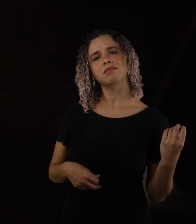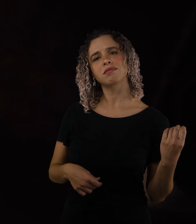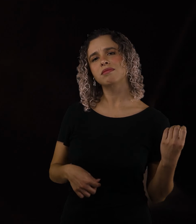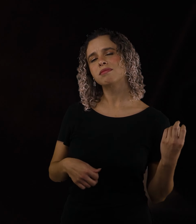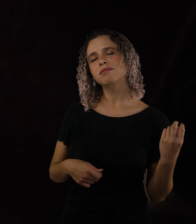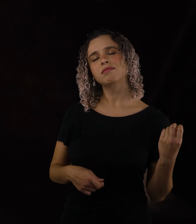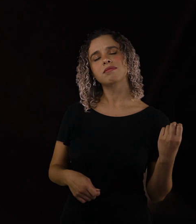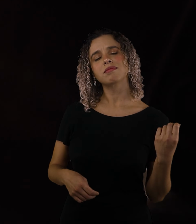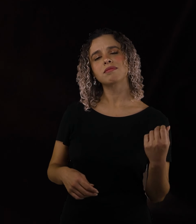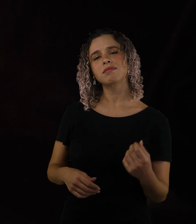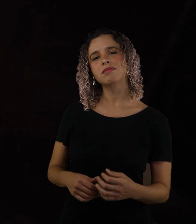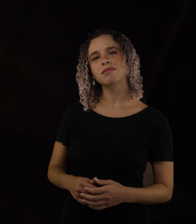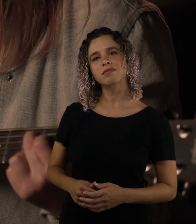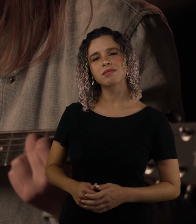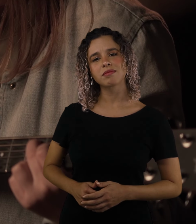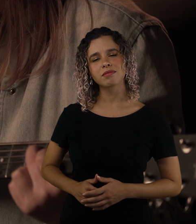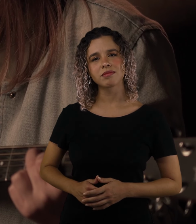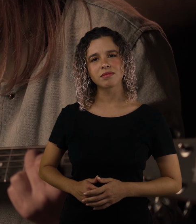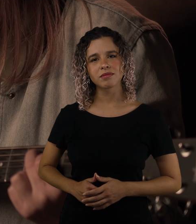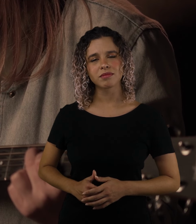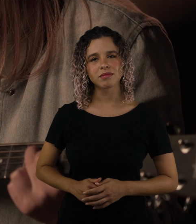Dedilho as cordas.